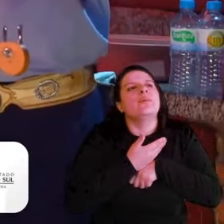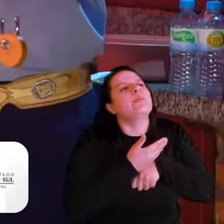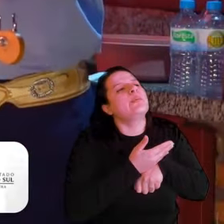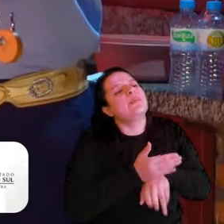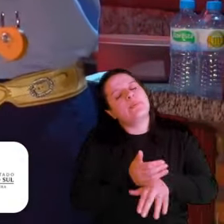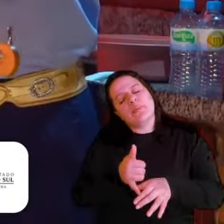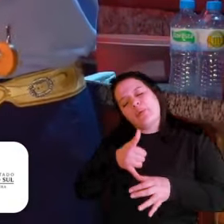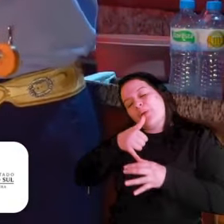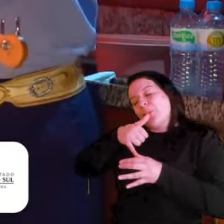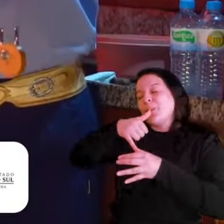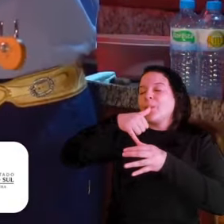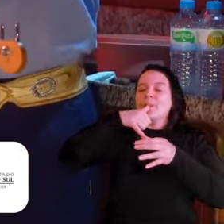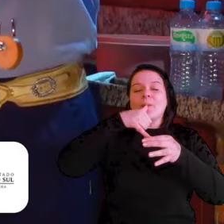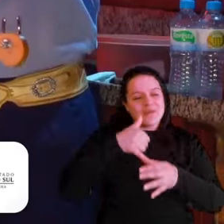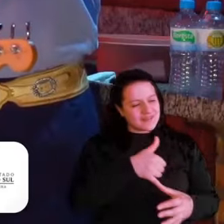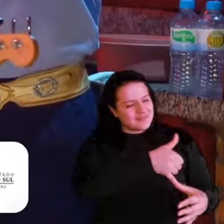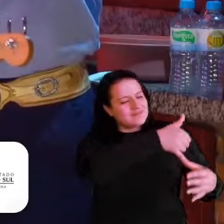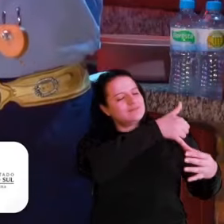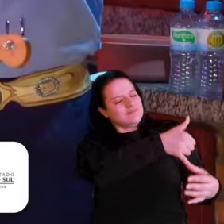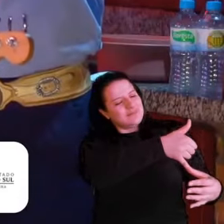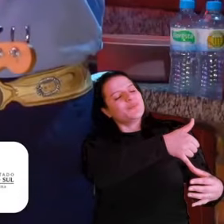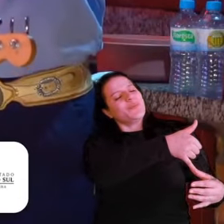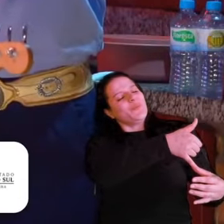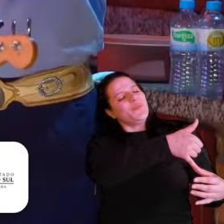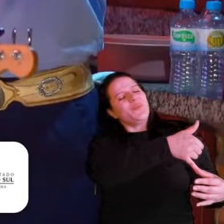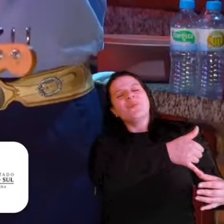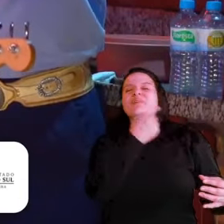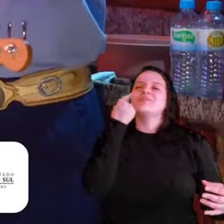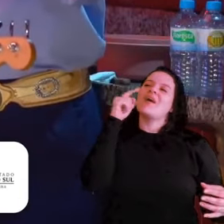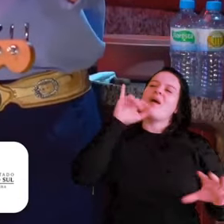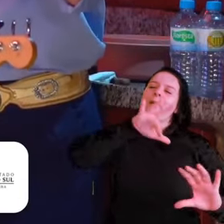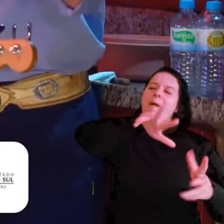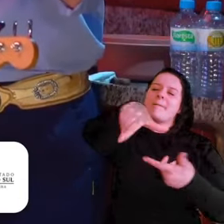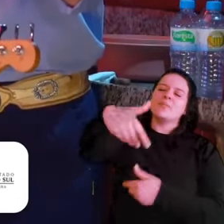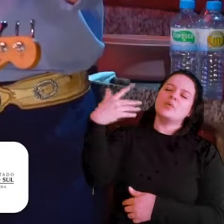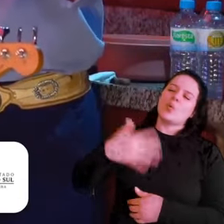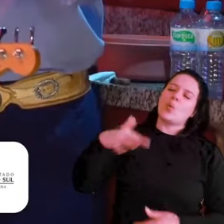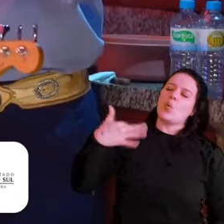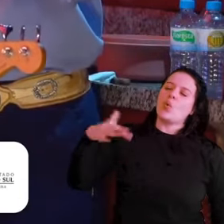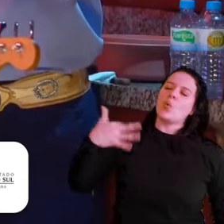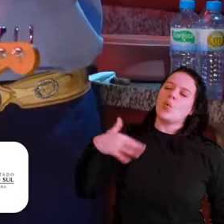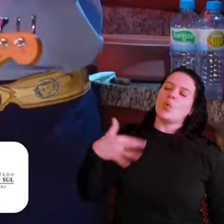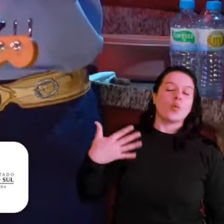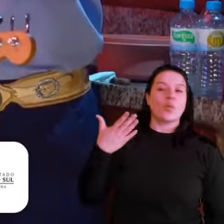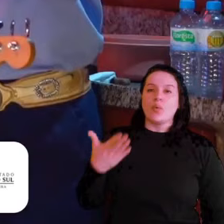Nas horas boas do mate, repasso meus arremates e enxergo o mundo